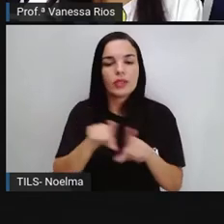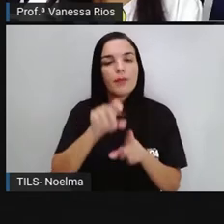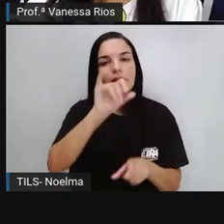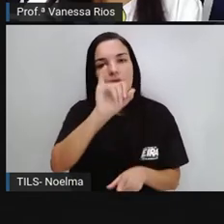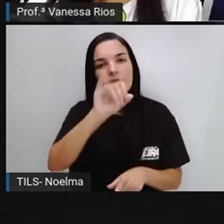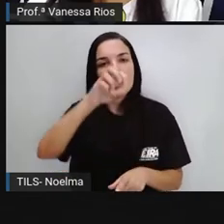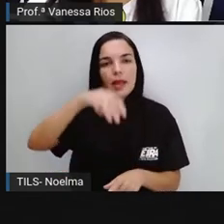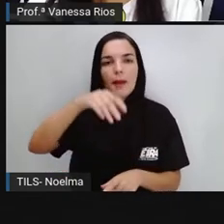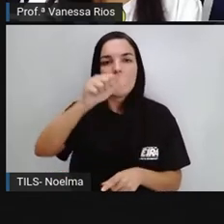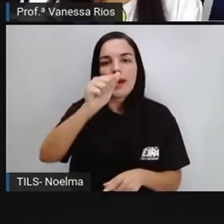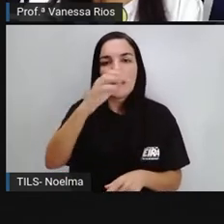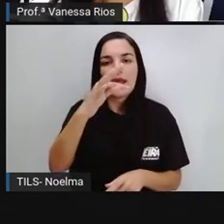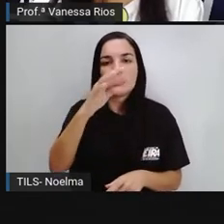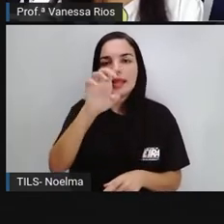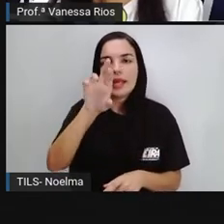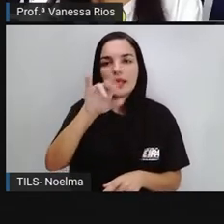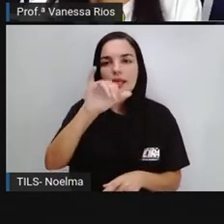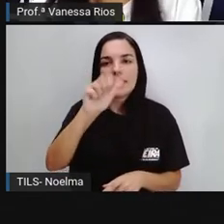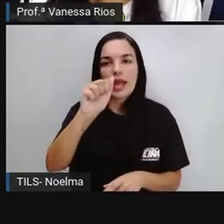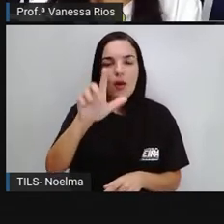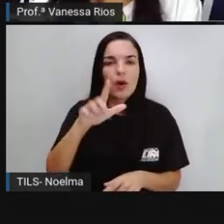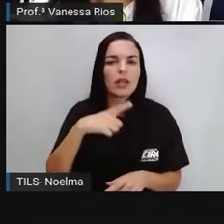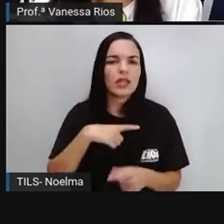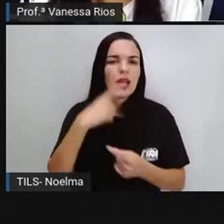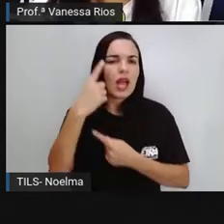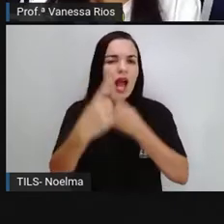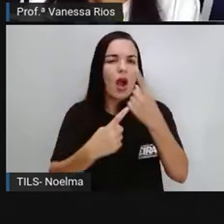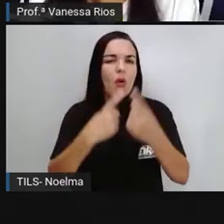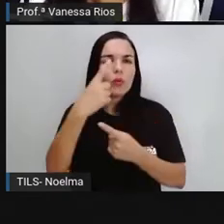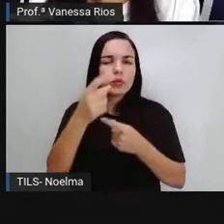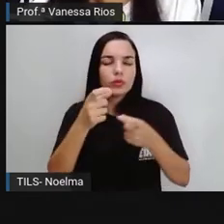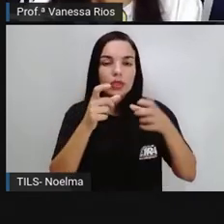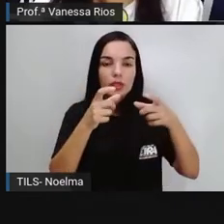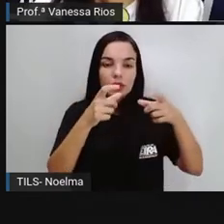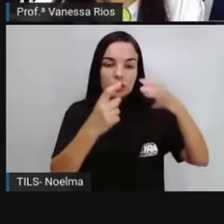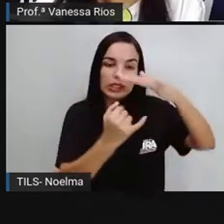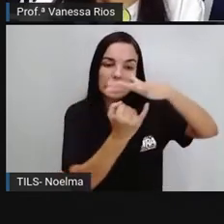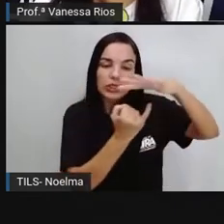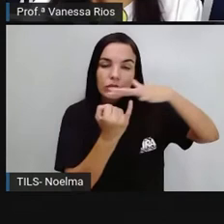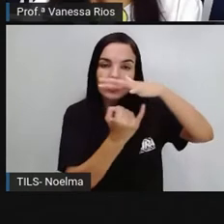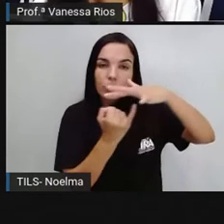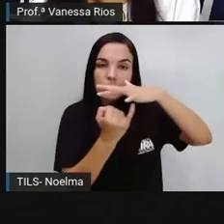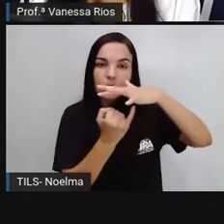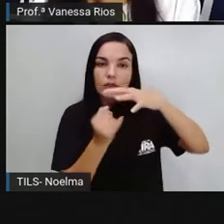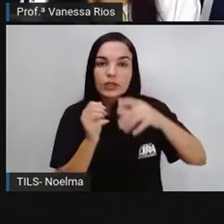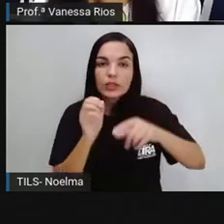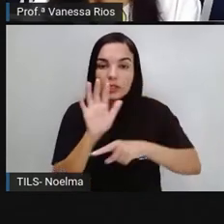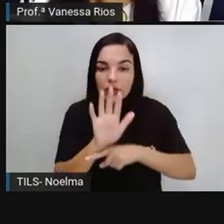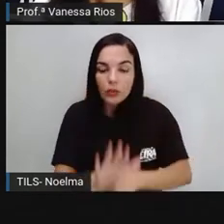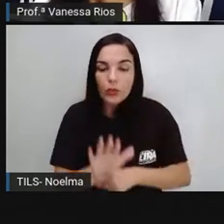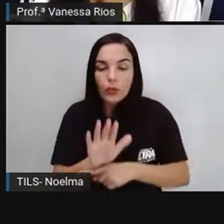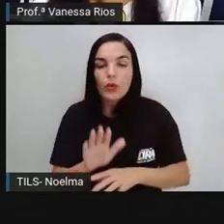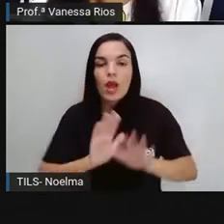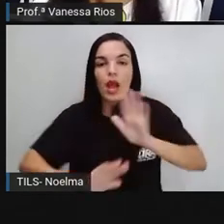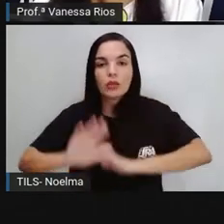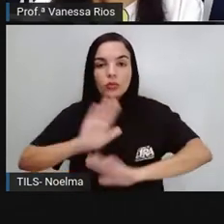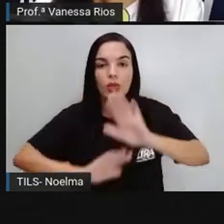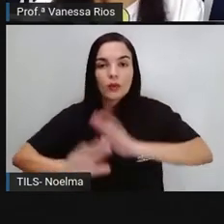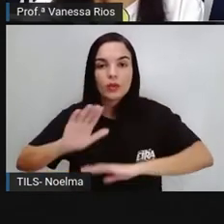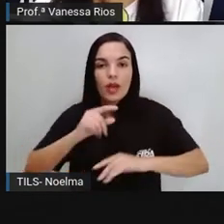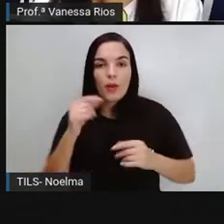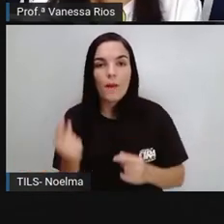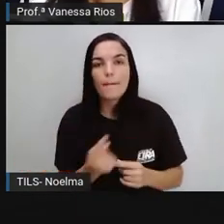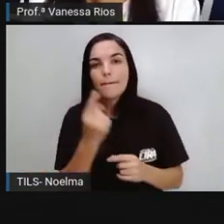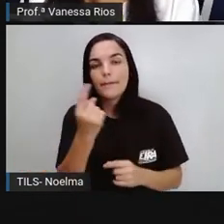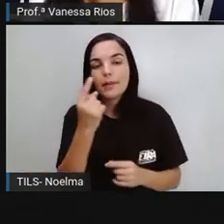aqui o exemplo, ó, de alguns desses órgãos responsáveis pelo reconhecimento dos patrimônios culturais. O primeiro